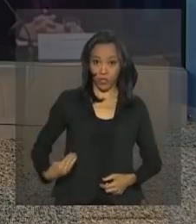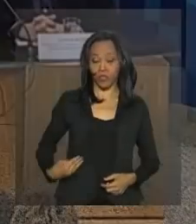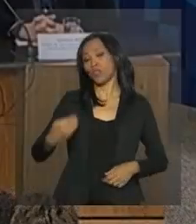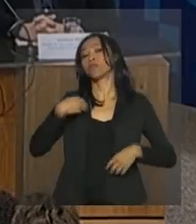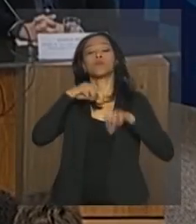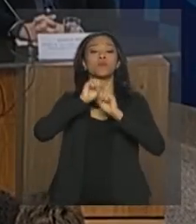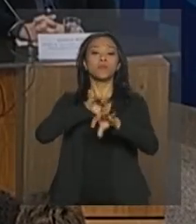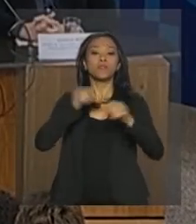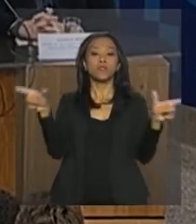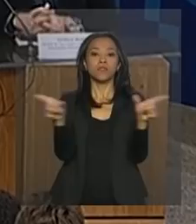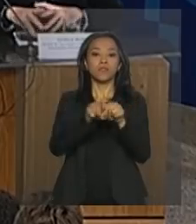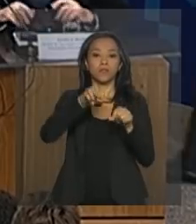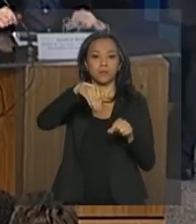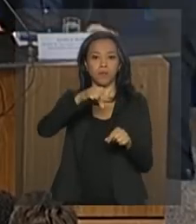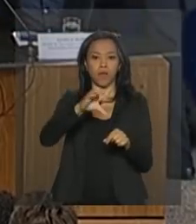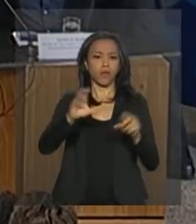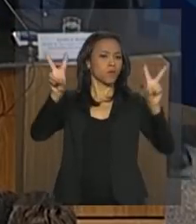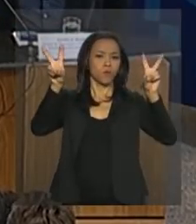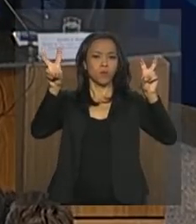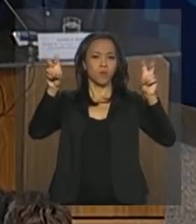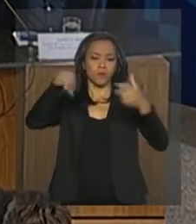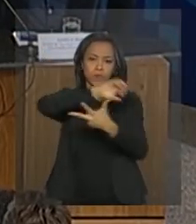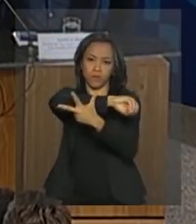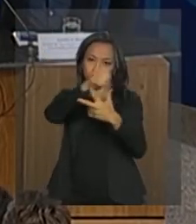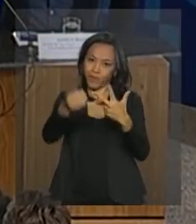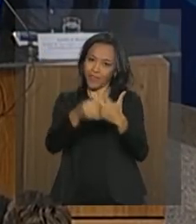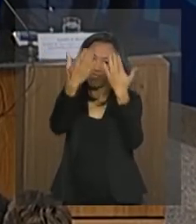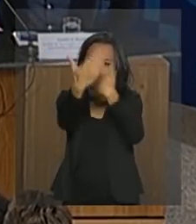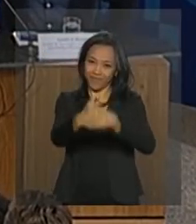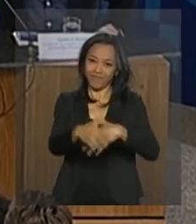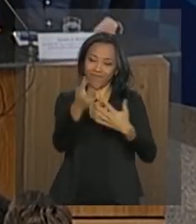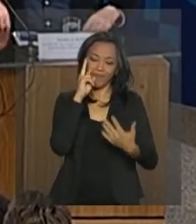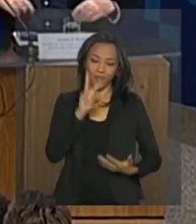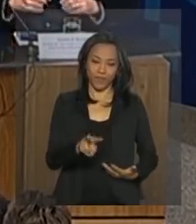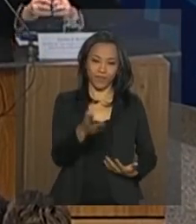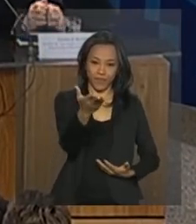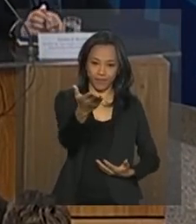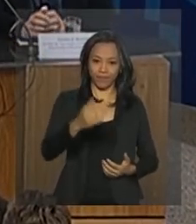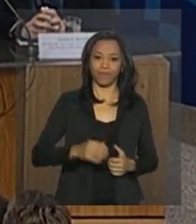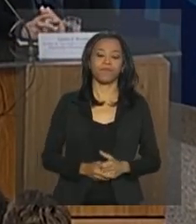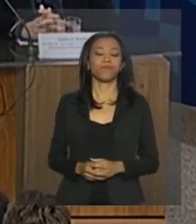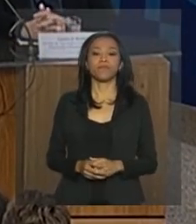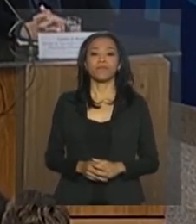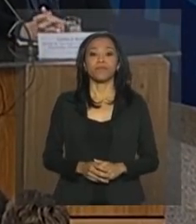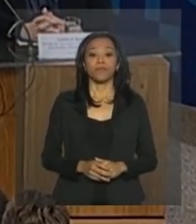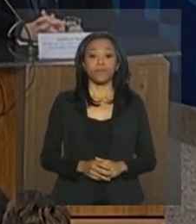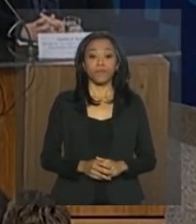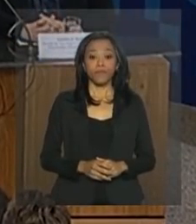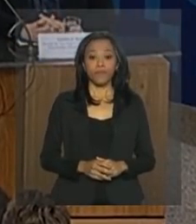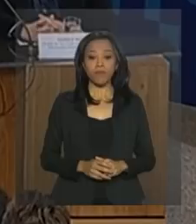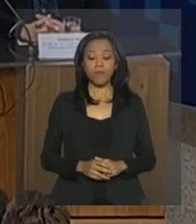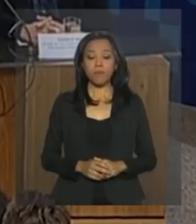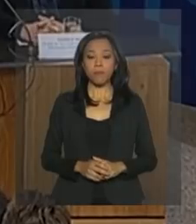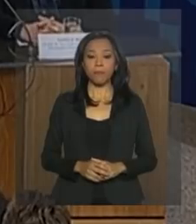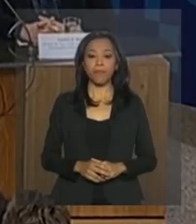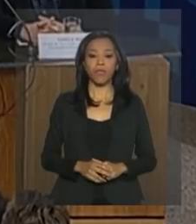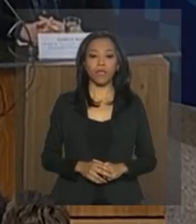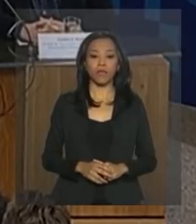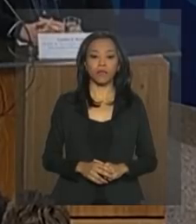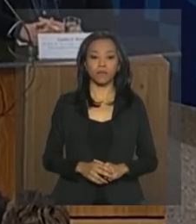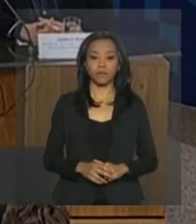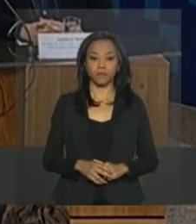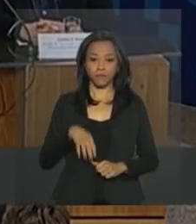cl soares sobre o exame nacional do ensino médio enem vamos acompanhar tecnologia disseminação de informações de informações